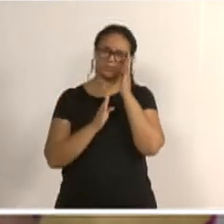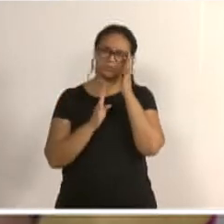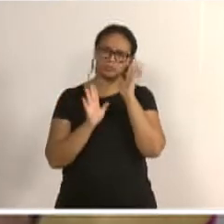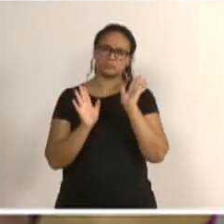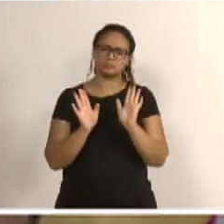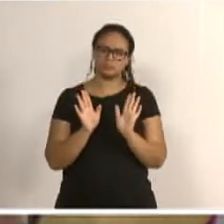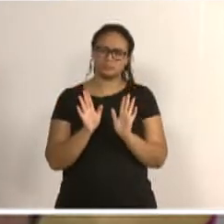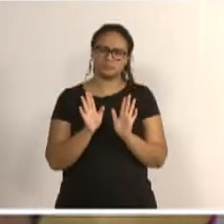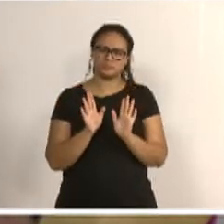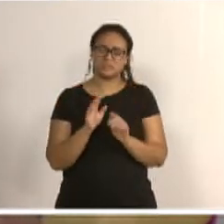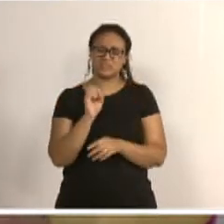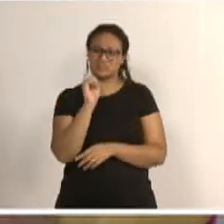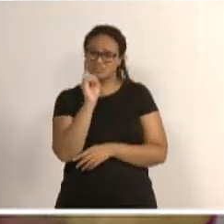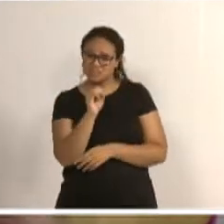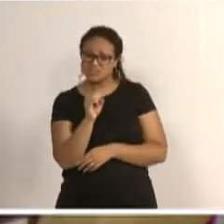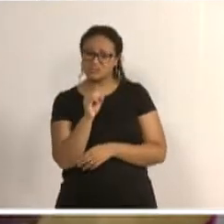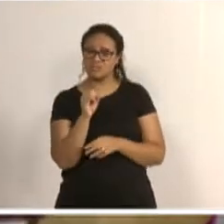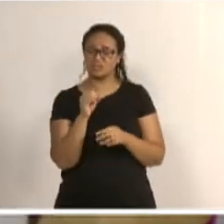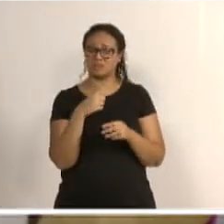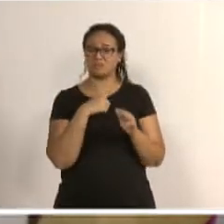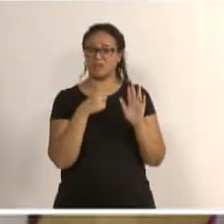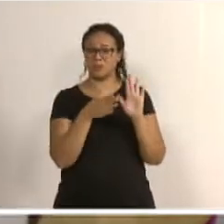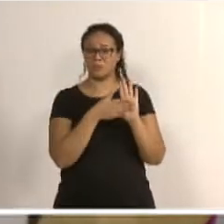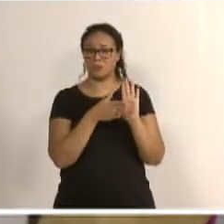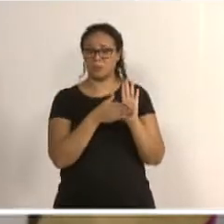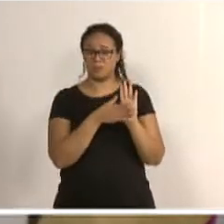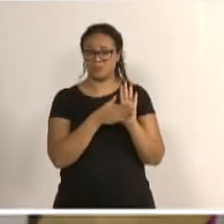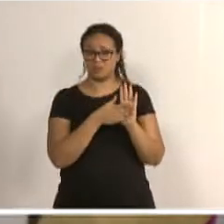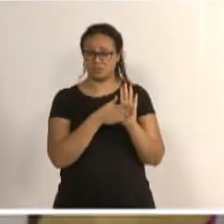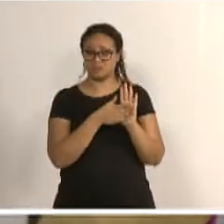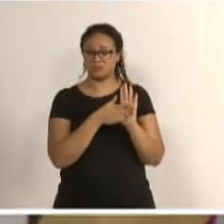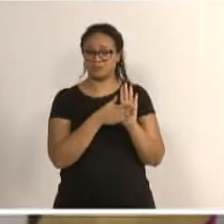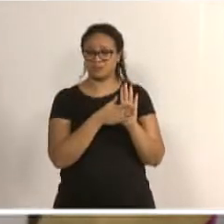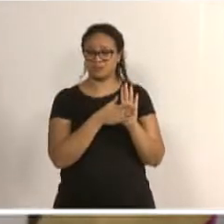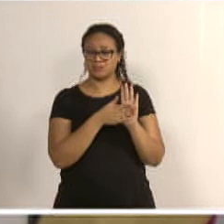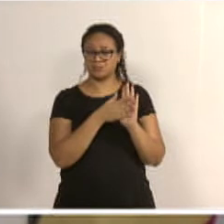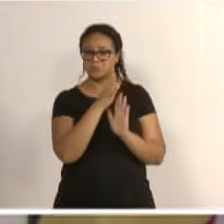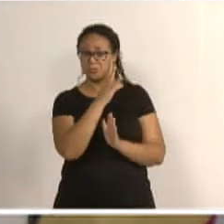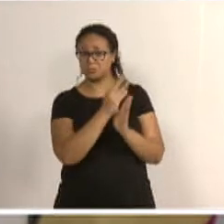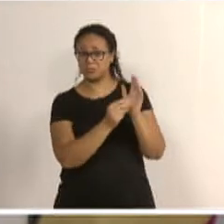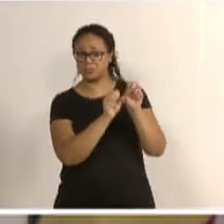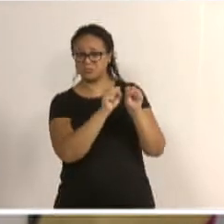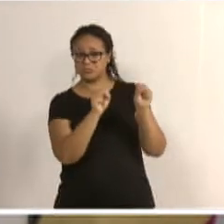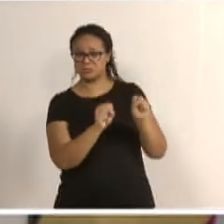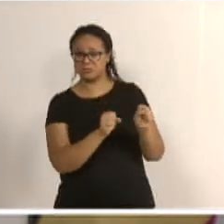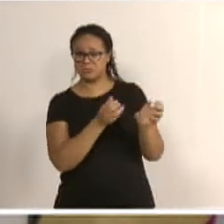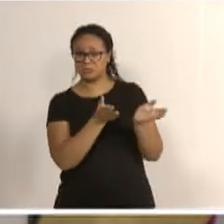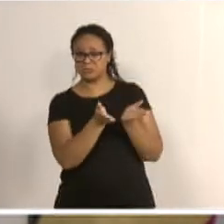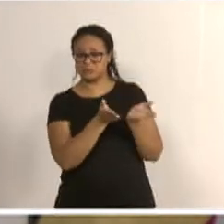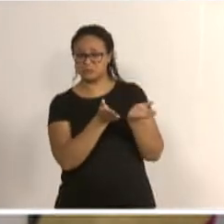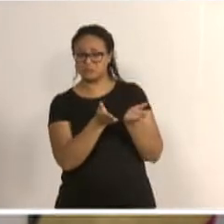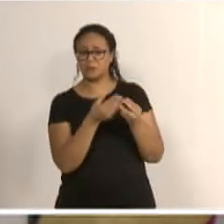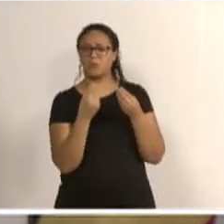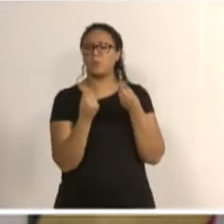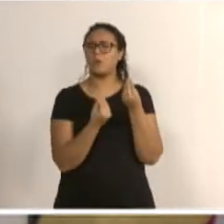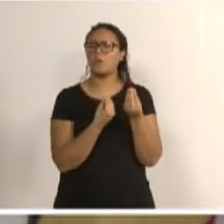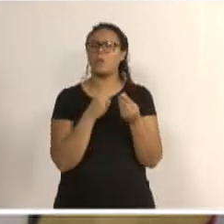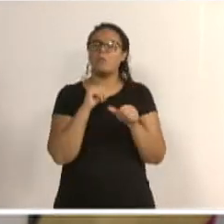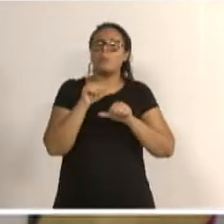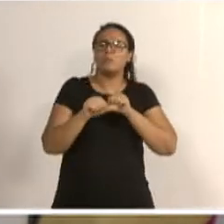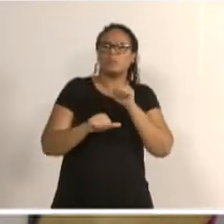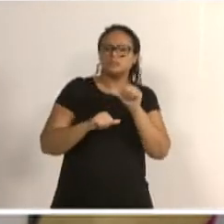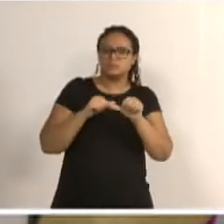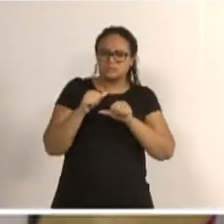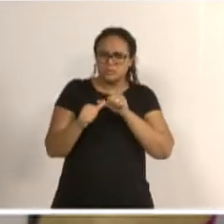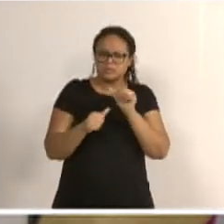parêntese. Se ela apresentou uma proposta baseada num sistema que estava no edital de licitação, como que essas alterações que estão sendo propostas